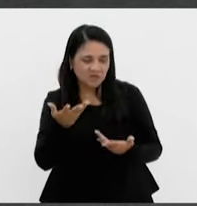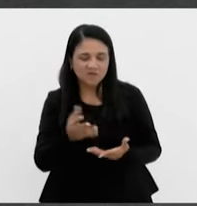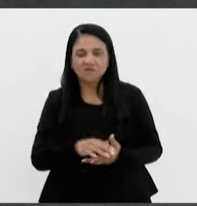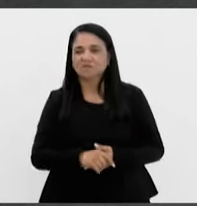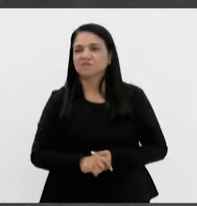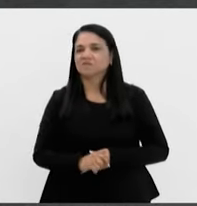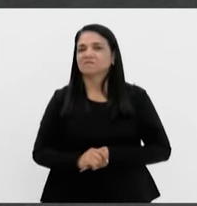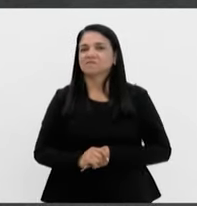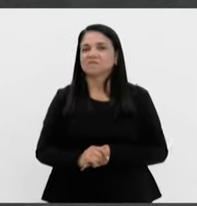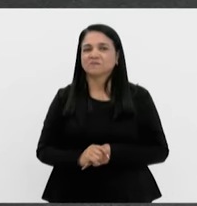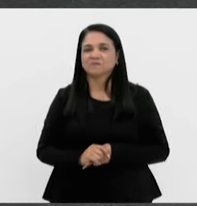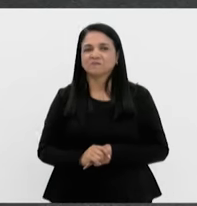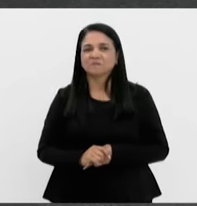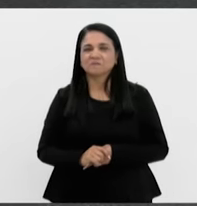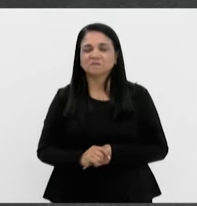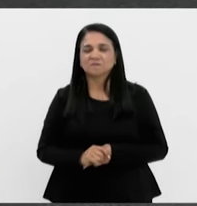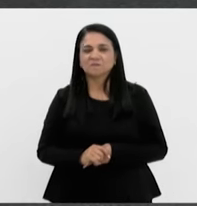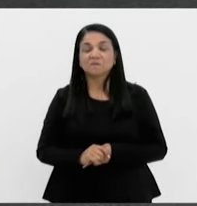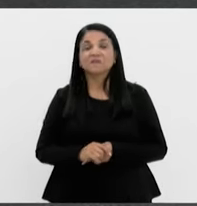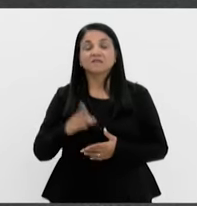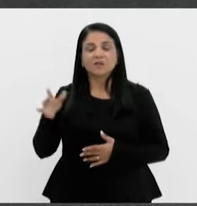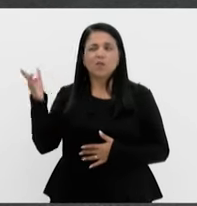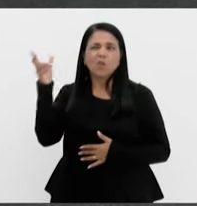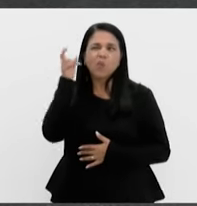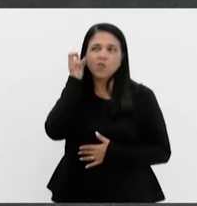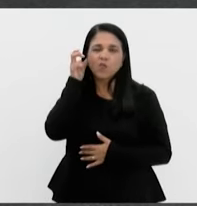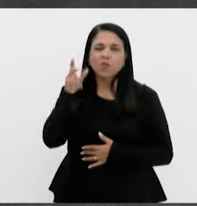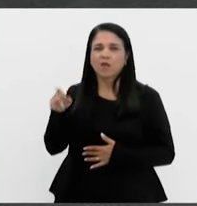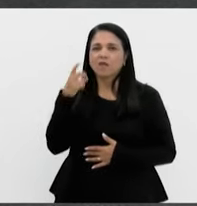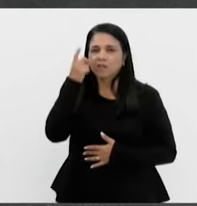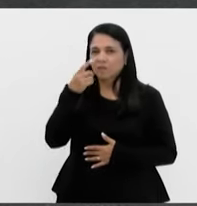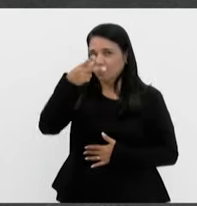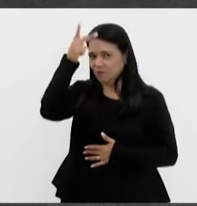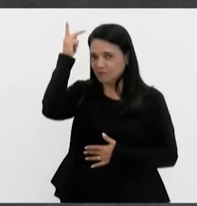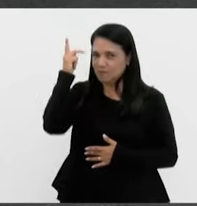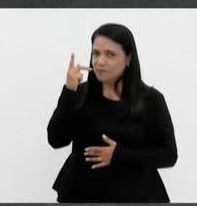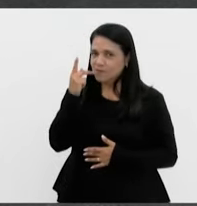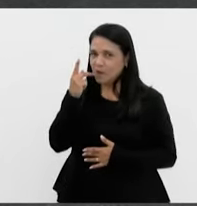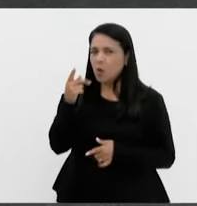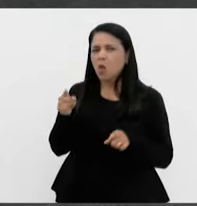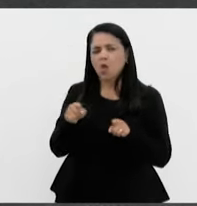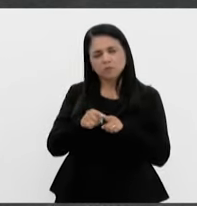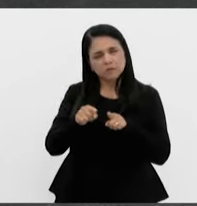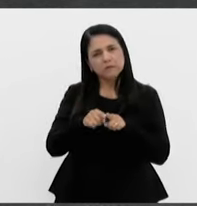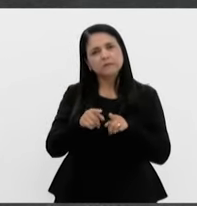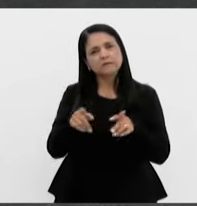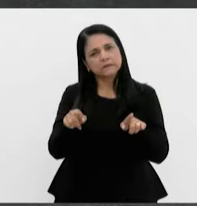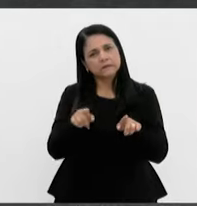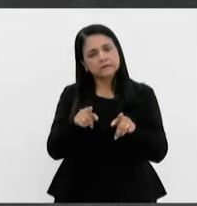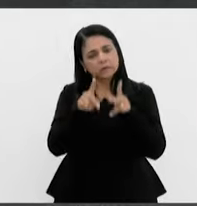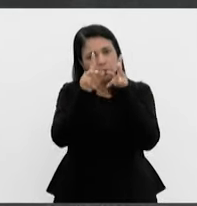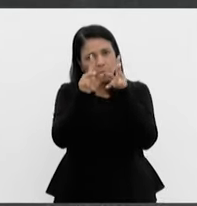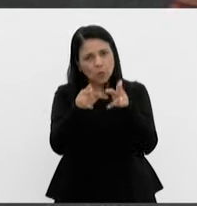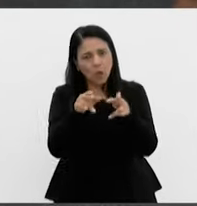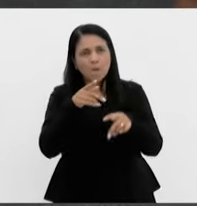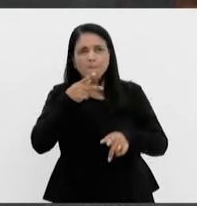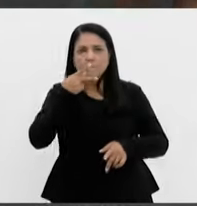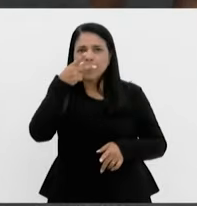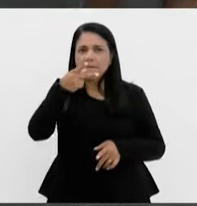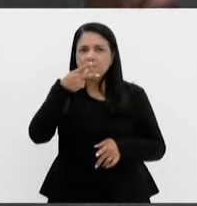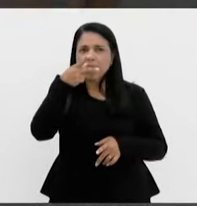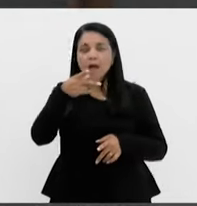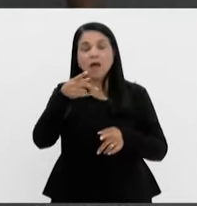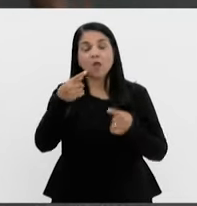Eu escutei aqui o deputado Lu Paulo me pronunciar da seguinte maneira